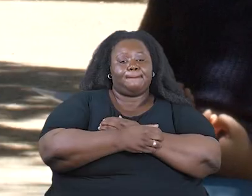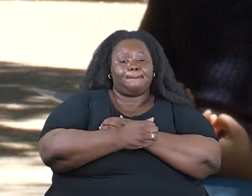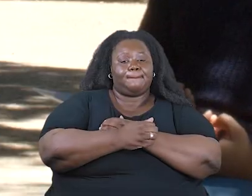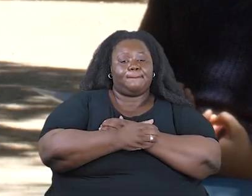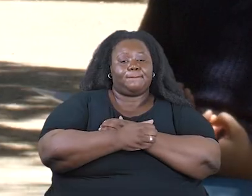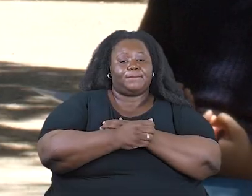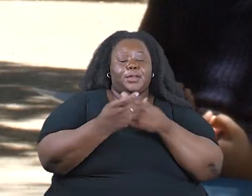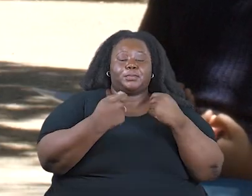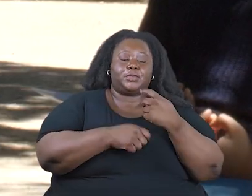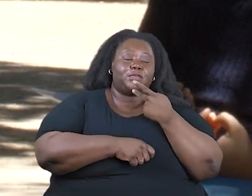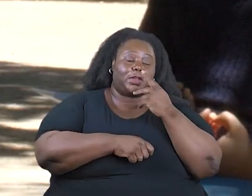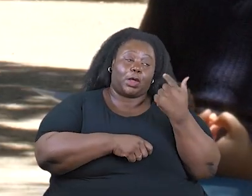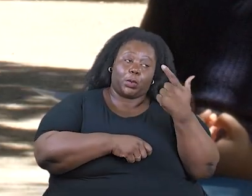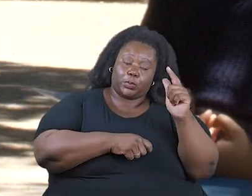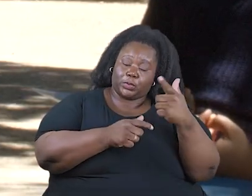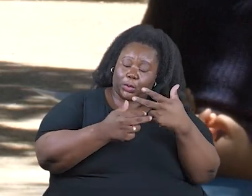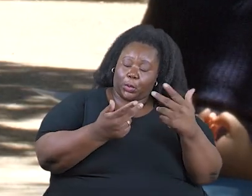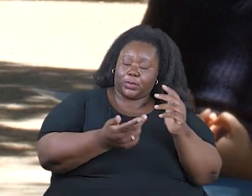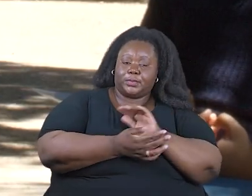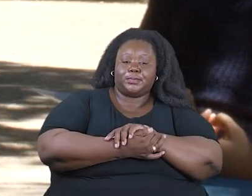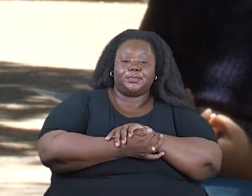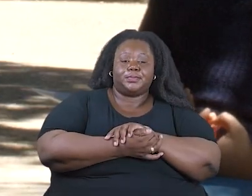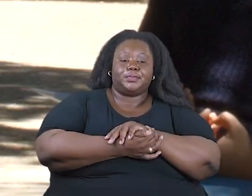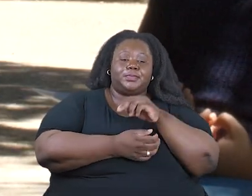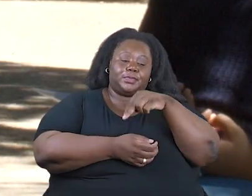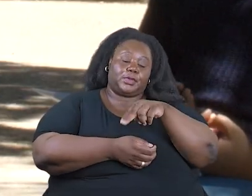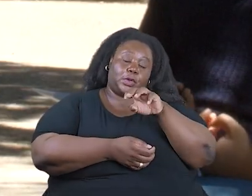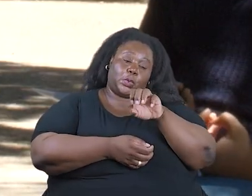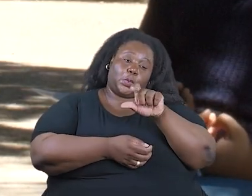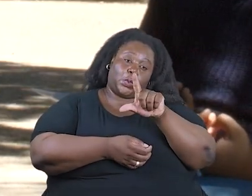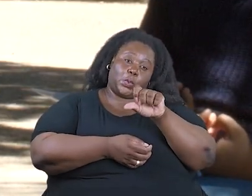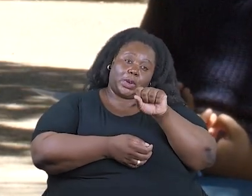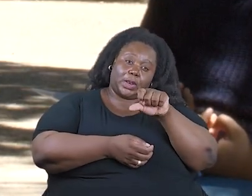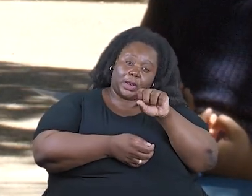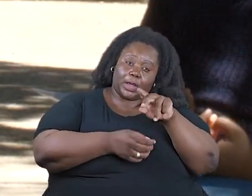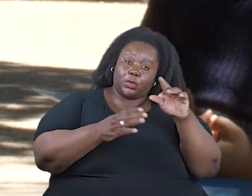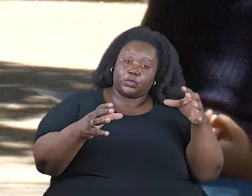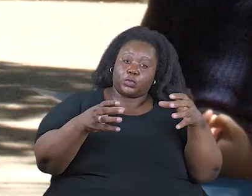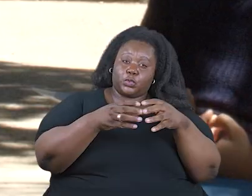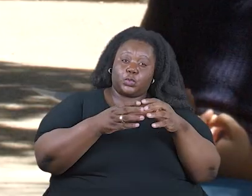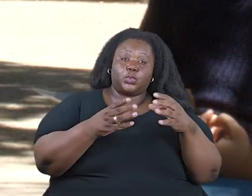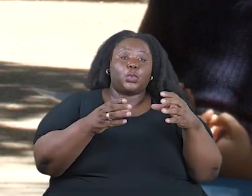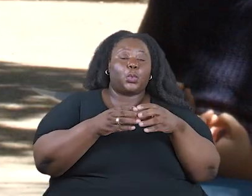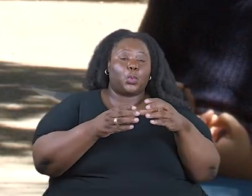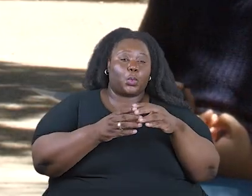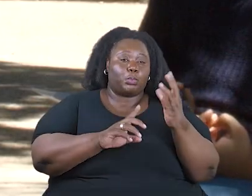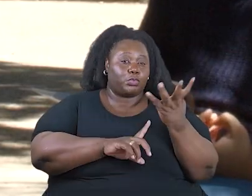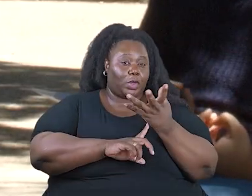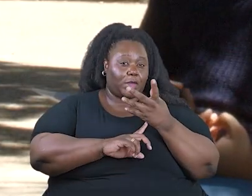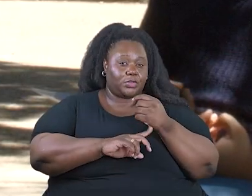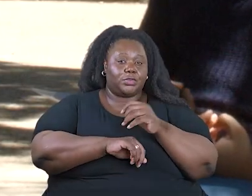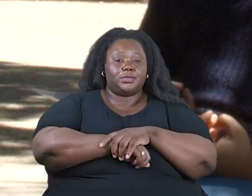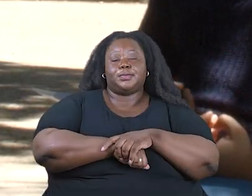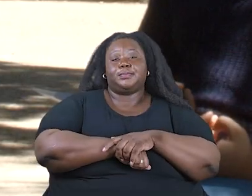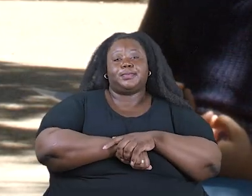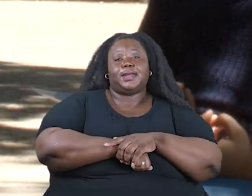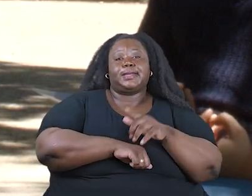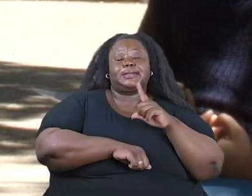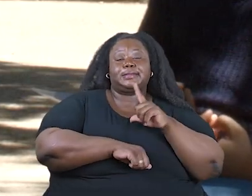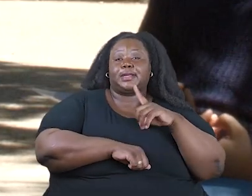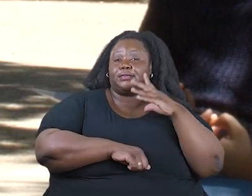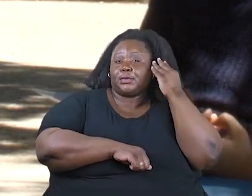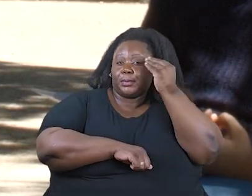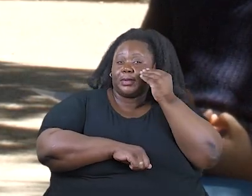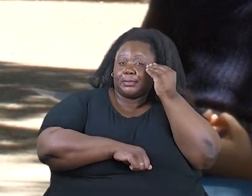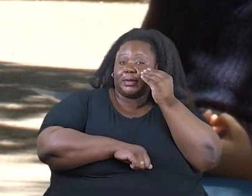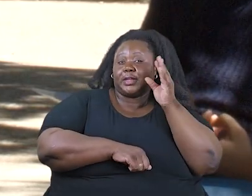eu preciso contar uma outra coisa. O Nelson Lerner, junto com um grupo de artistas, ele teve uma experiência